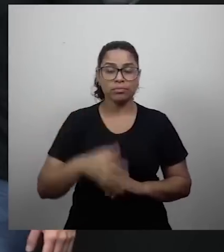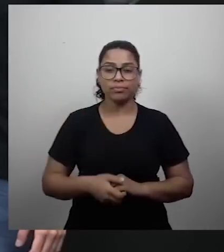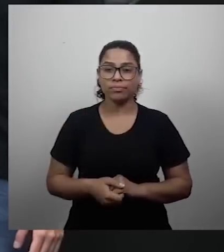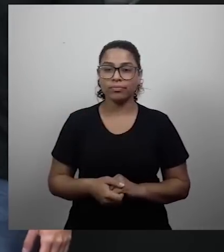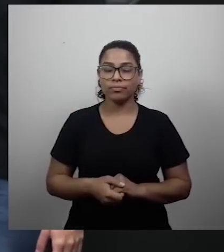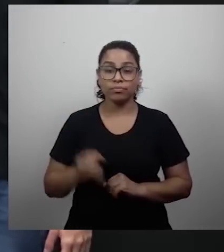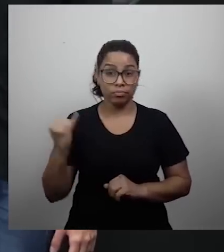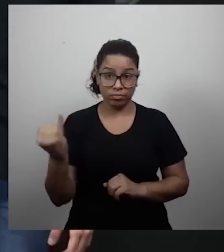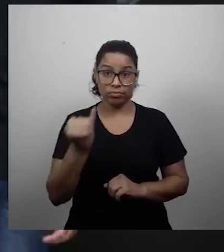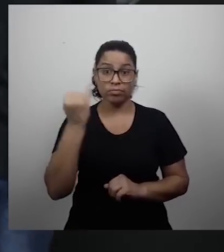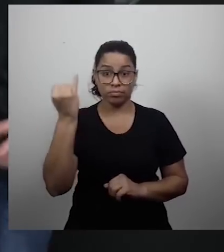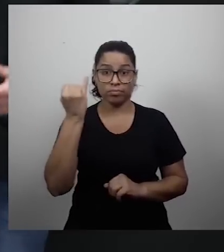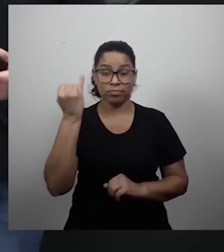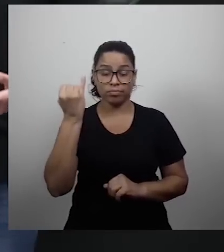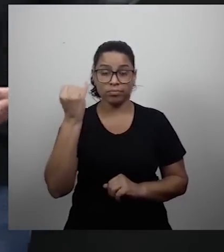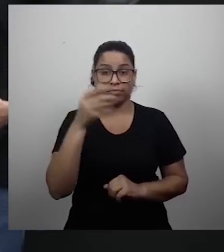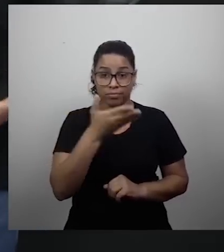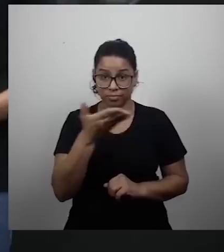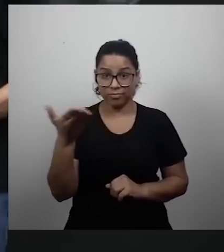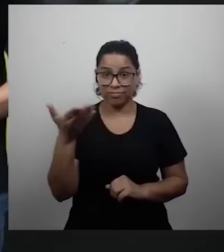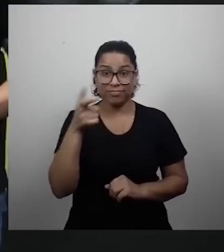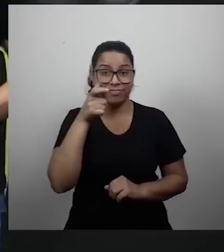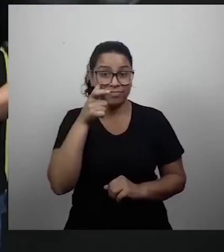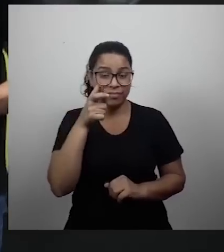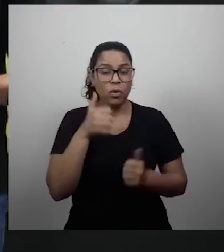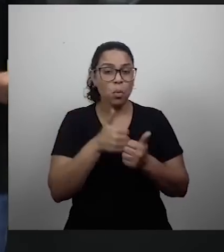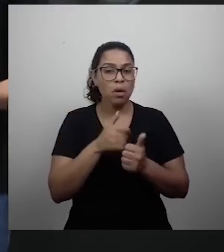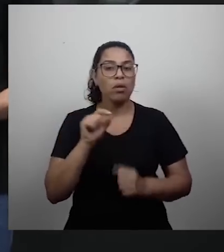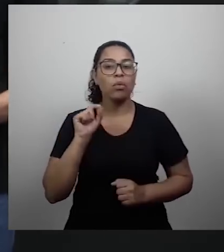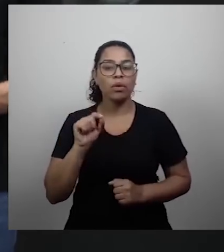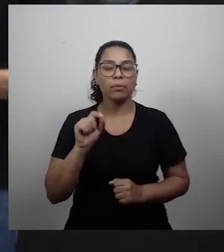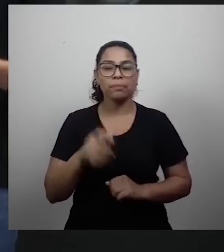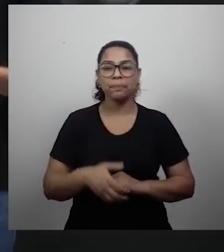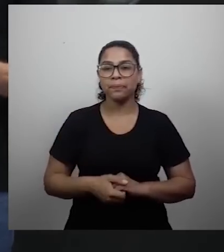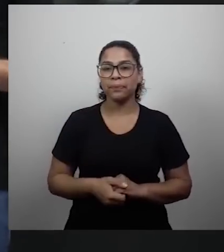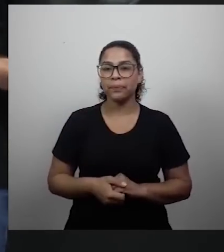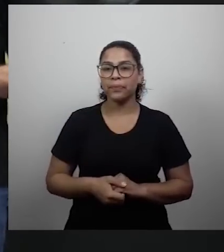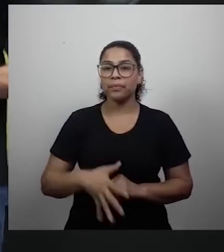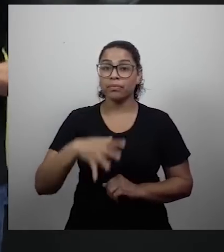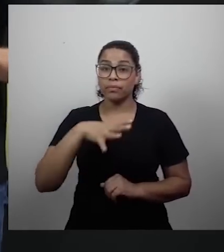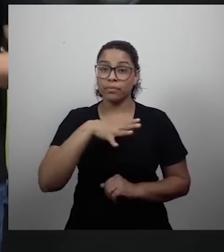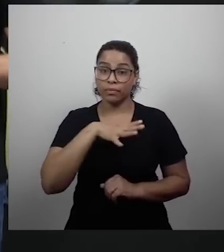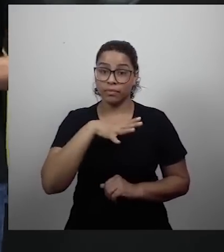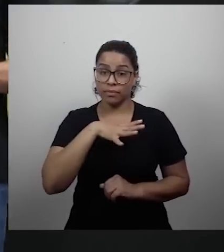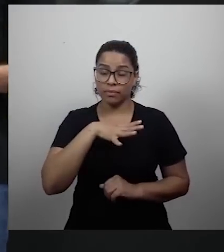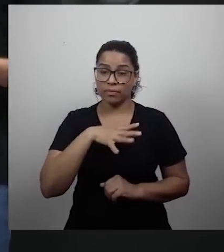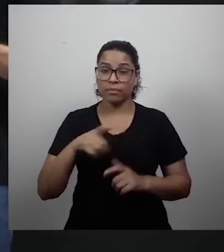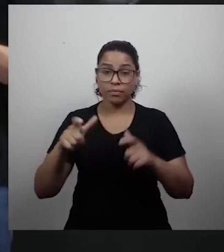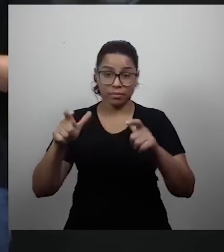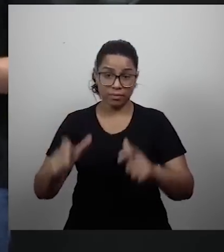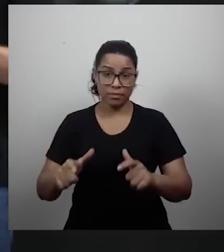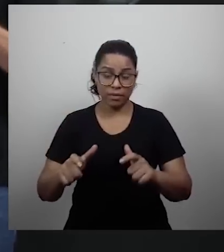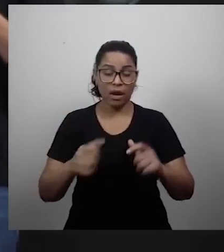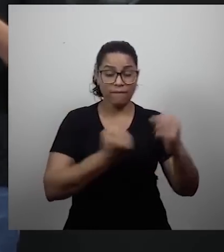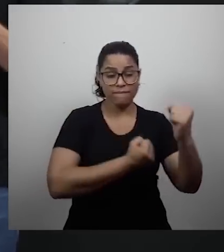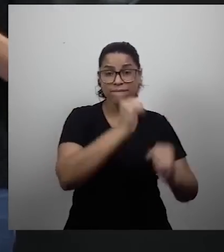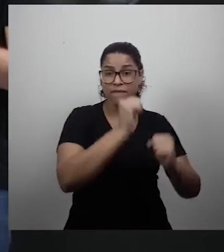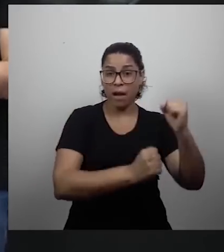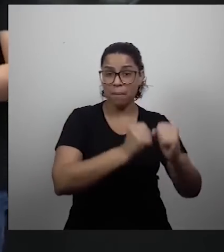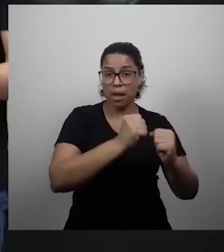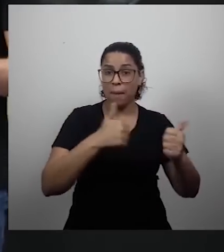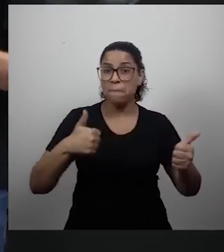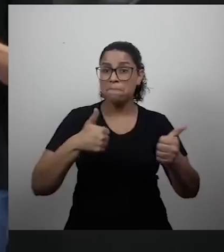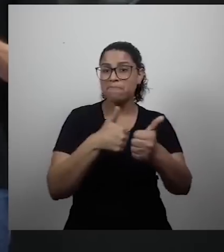que está assistindo me acompanhe. Essas fábricas, elas surgem perto dos ambientes urbanos. Por quê? Era na cidade que ficavam os